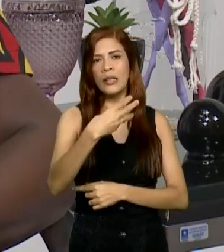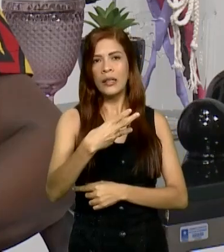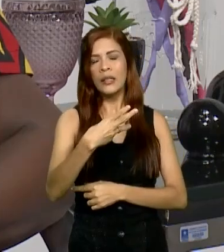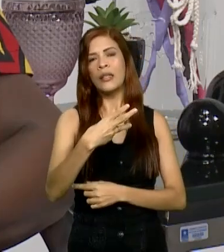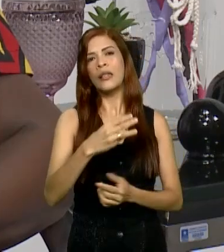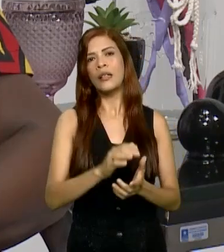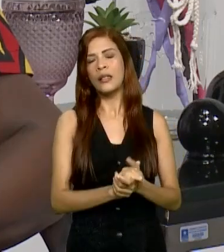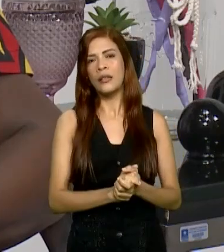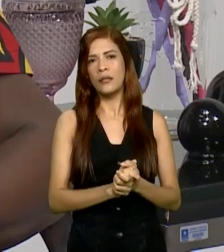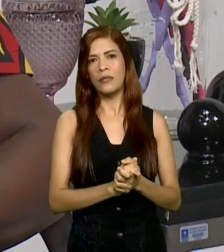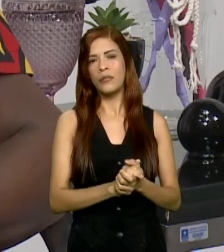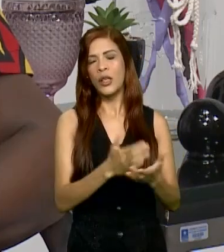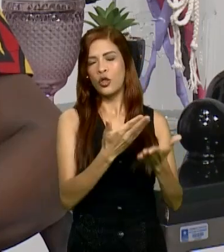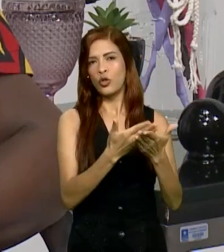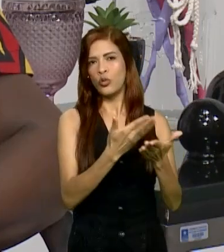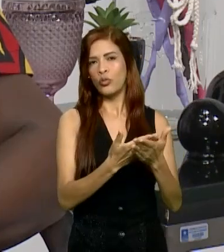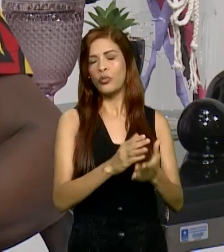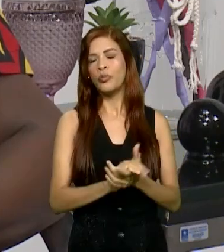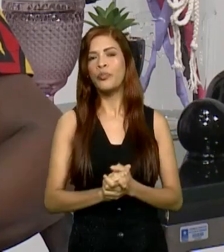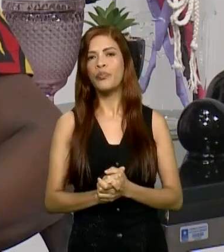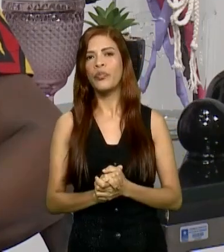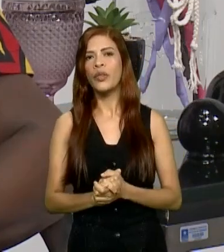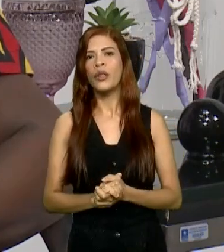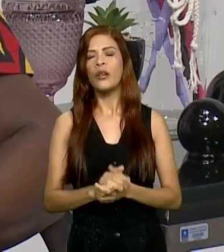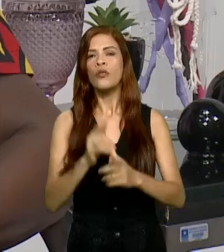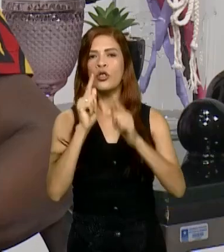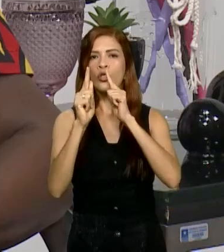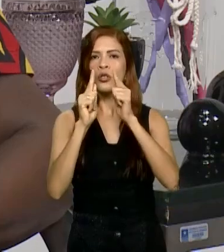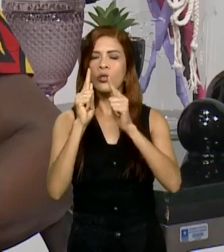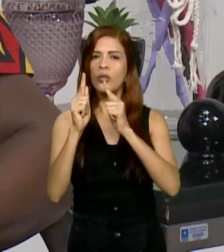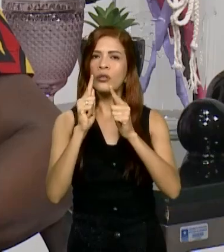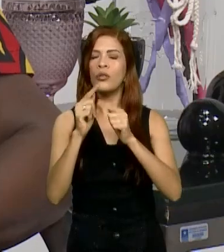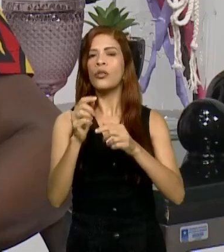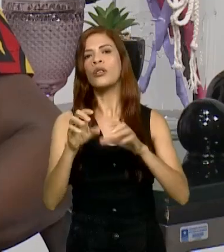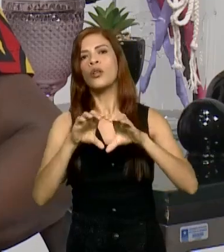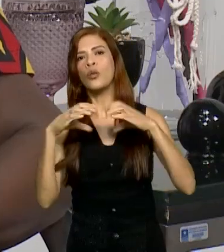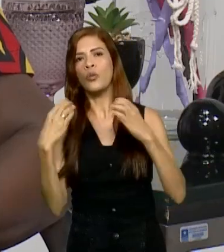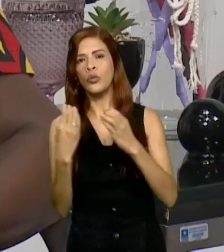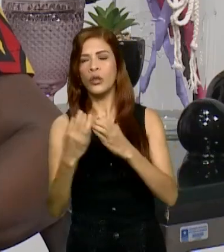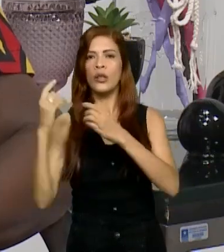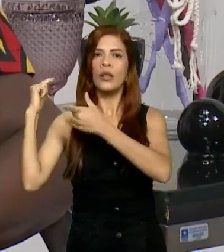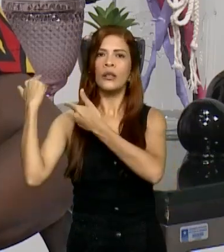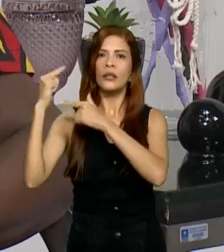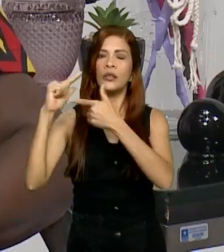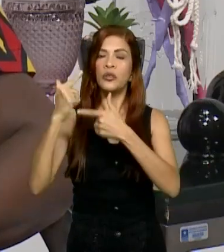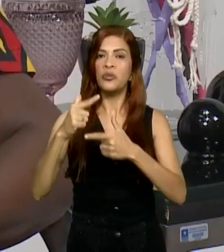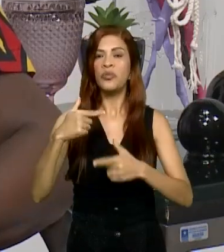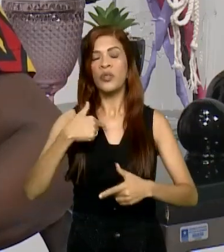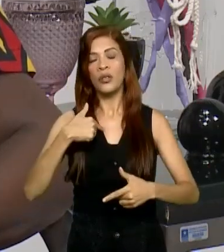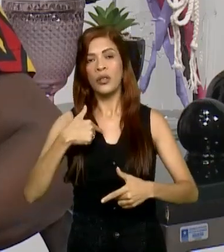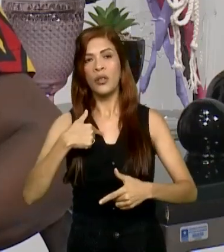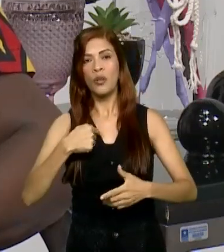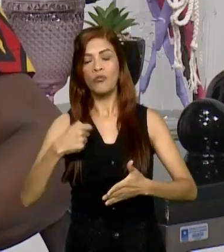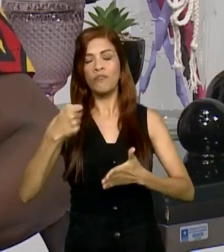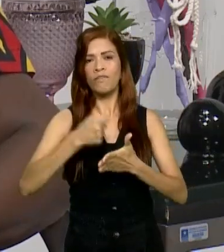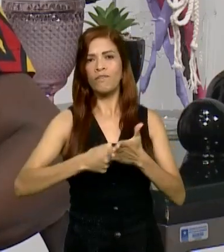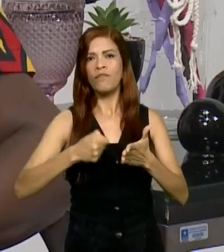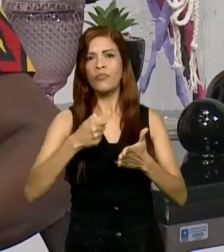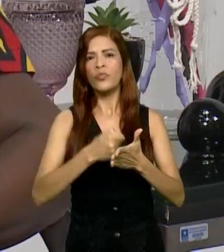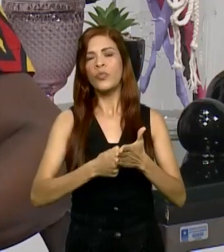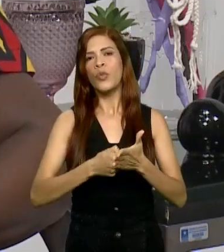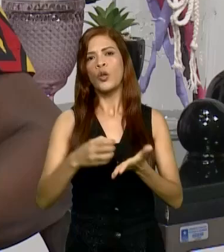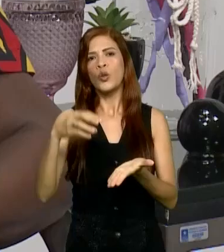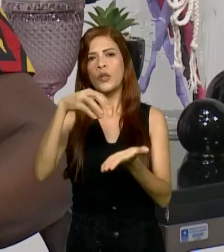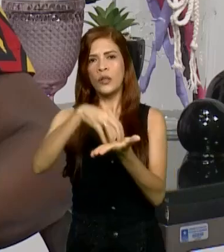no ano de 2010, de povos e comunidades tradicionais. Sou militante do Centro de Cultura Negra do